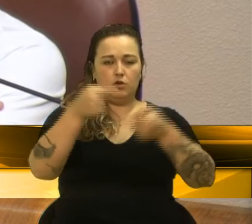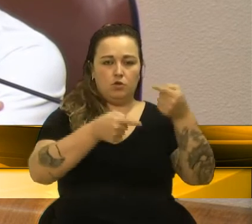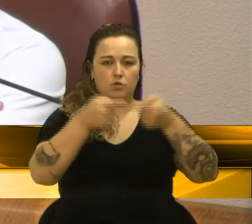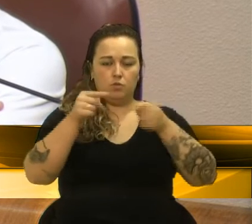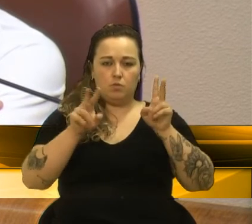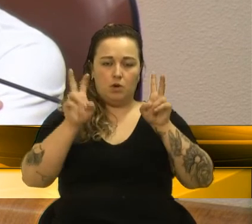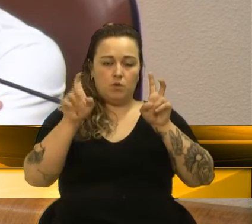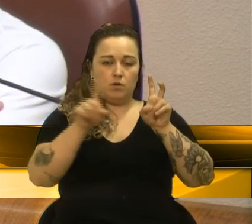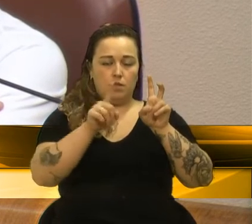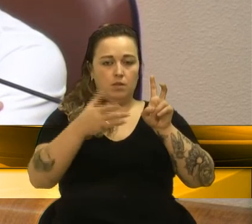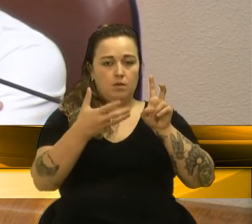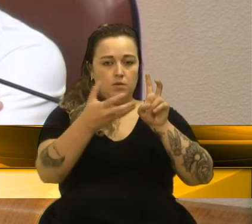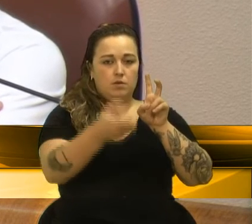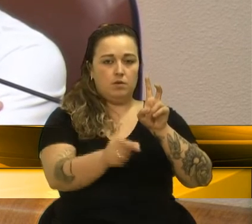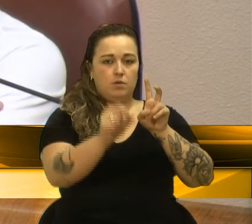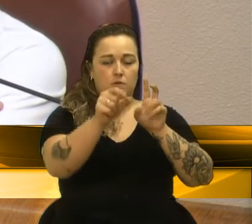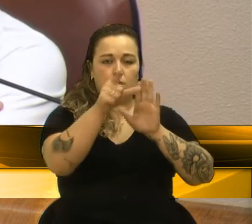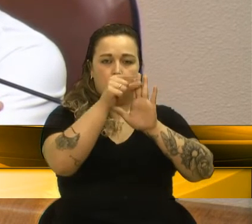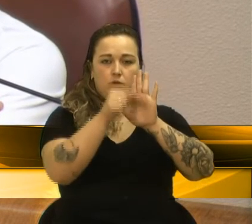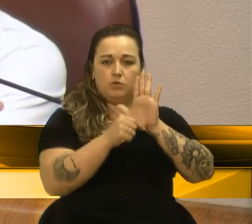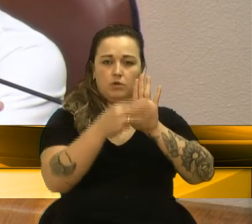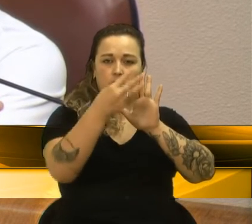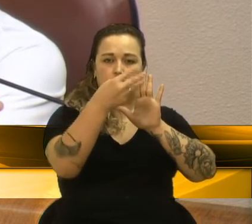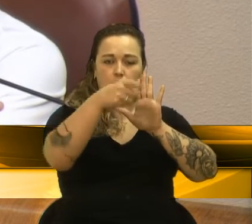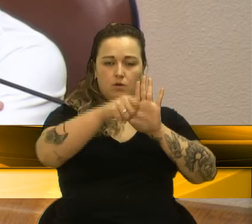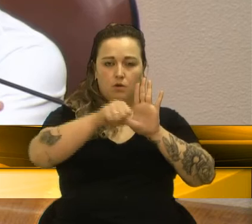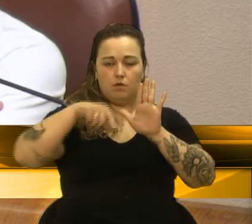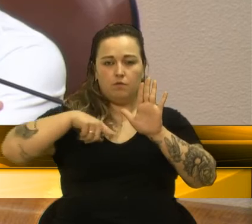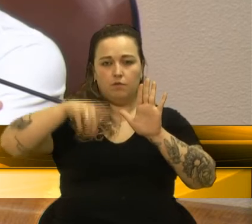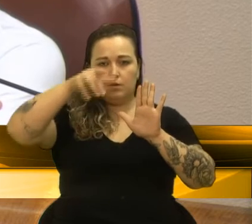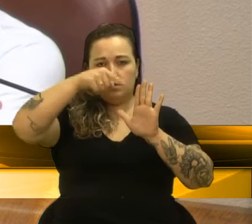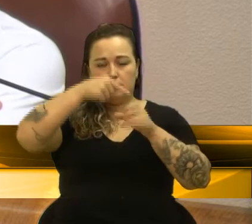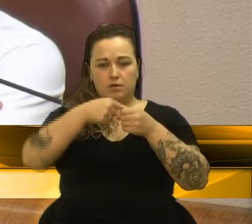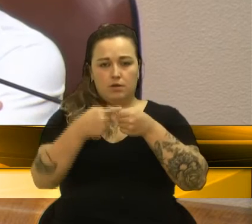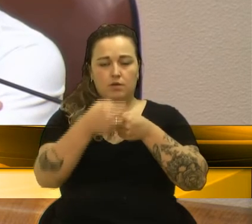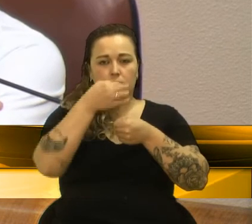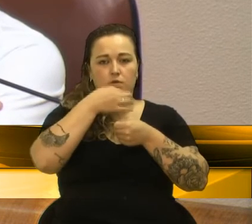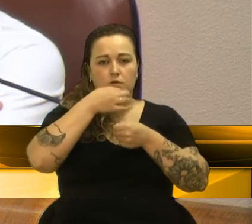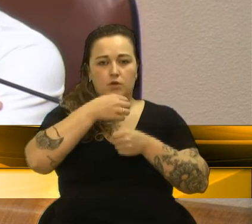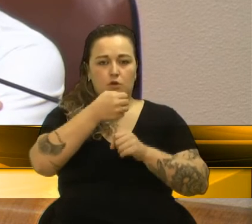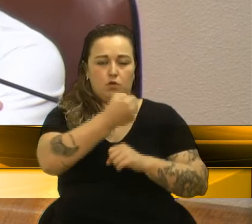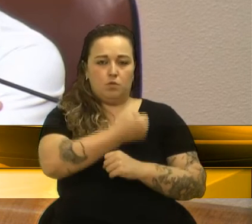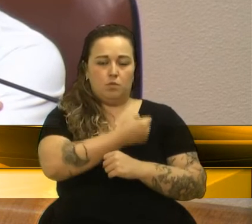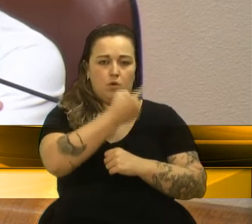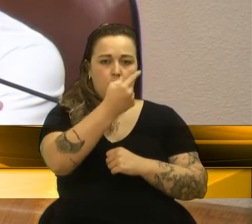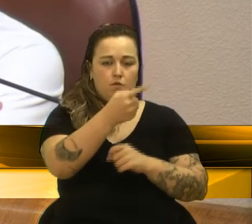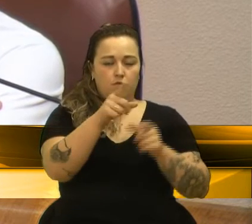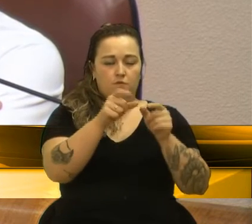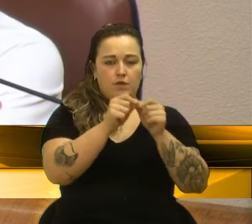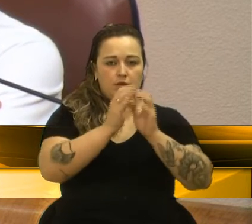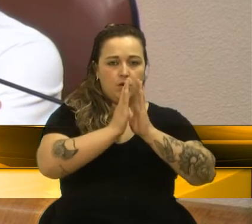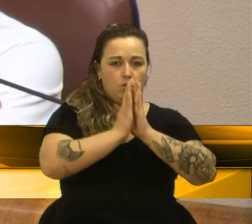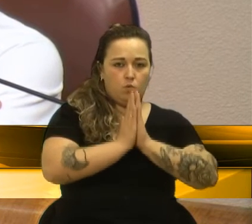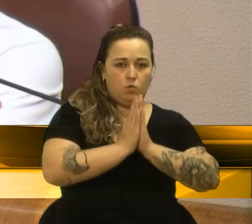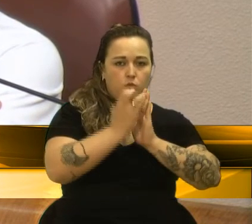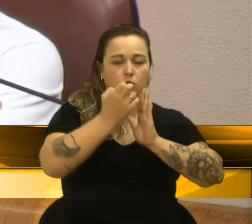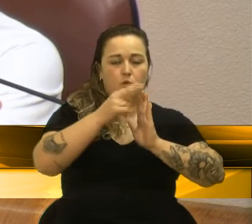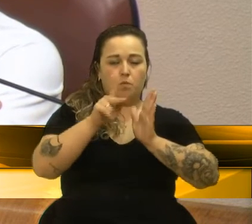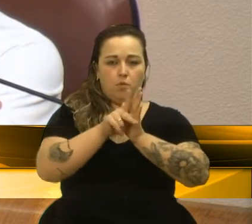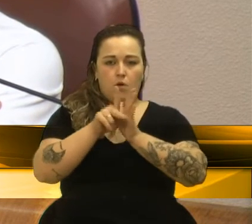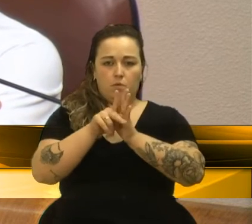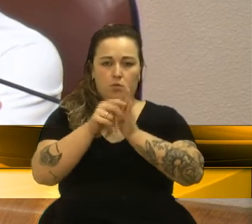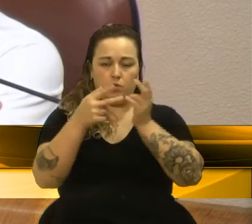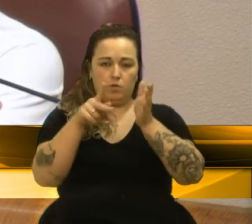não vejamos. Artigo 39, ao município é vedado: 1. Estabelecer cultos religiosos ou igrejas,